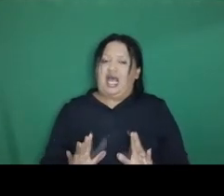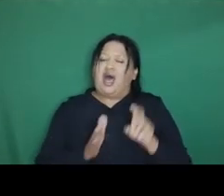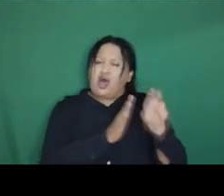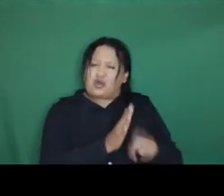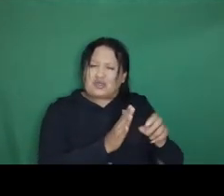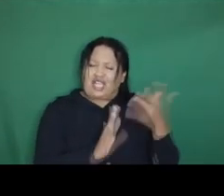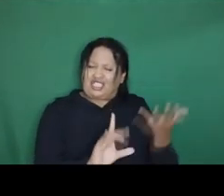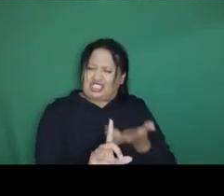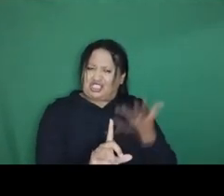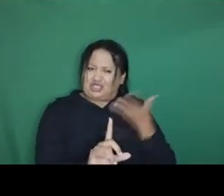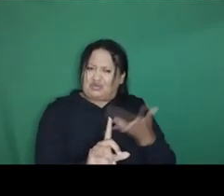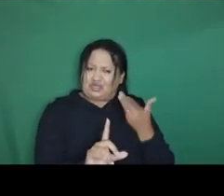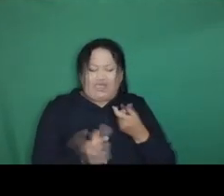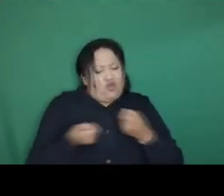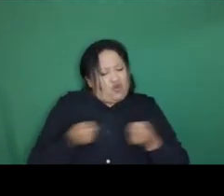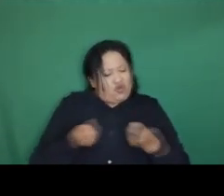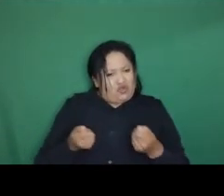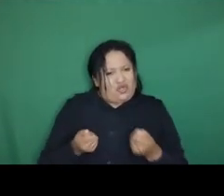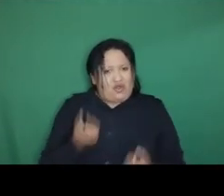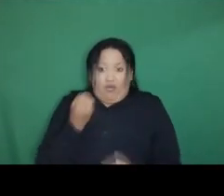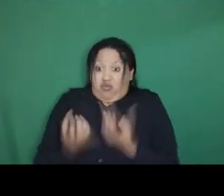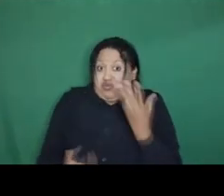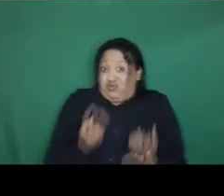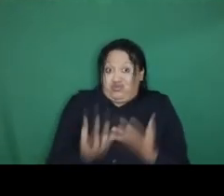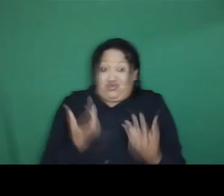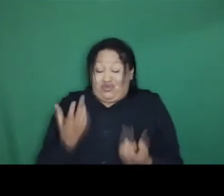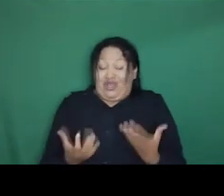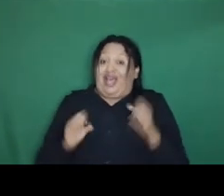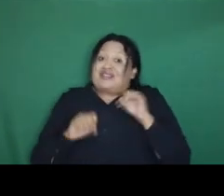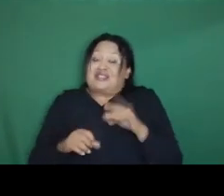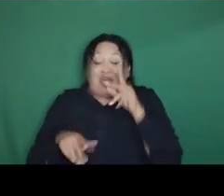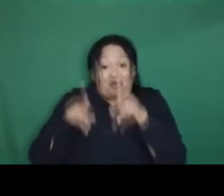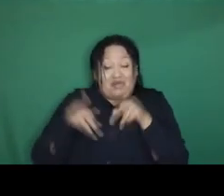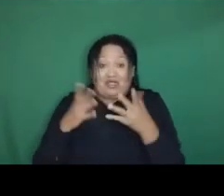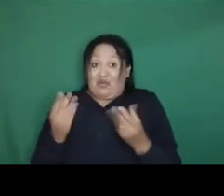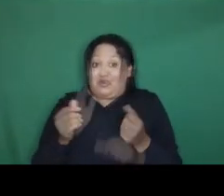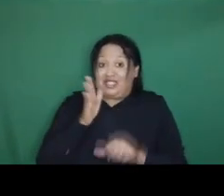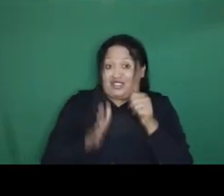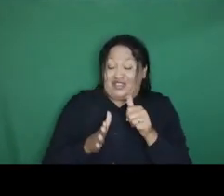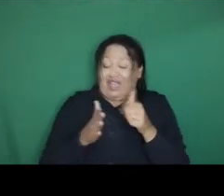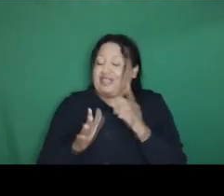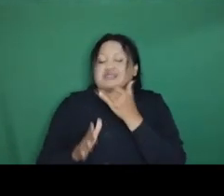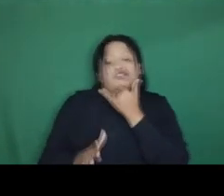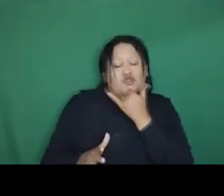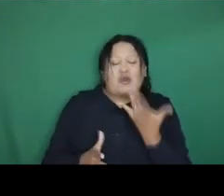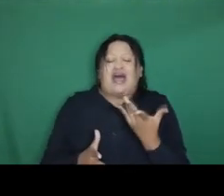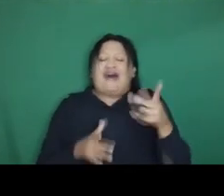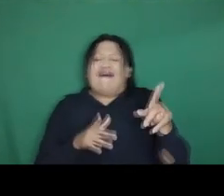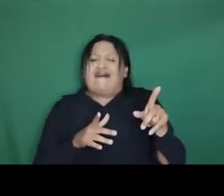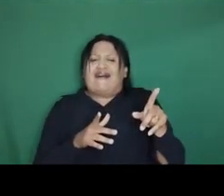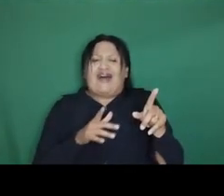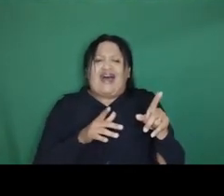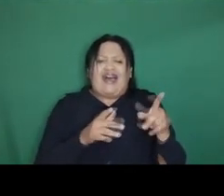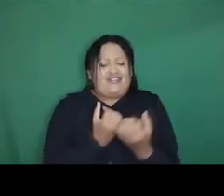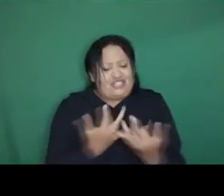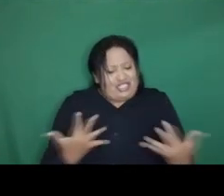agropecuária ela estimula o controle de Queimadas se para ela existe muitas vezes a população a população a vegetação